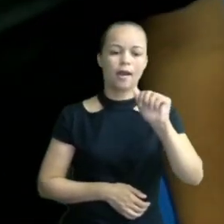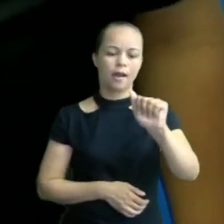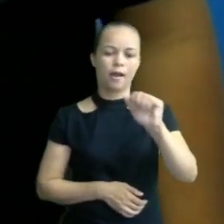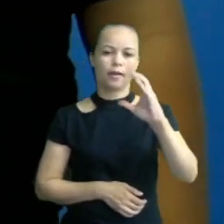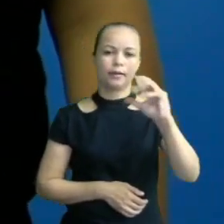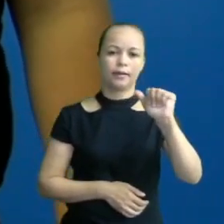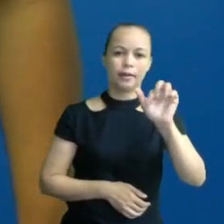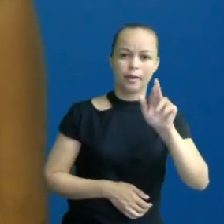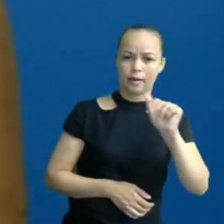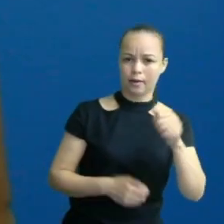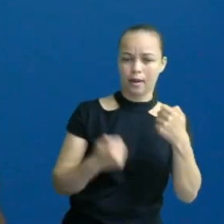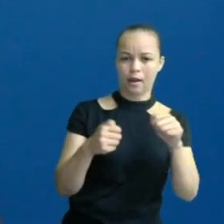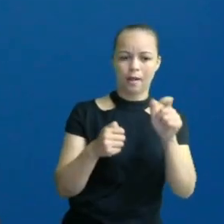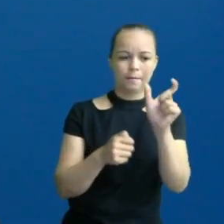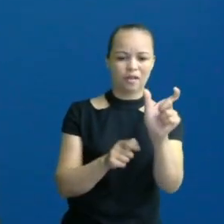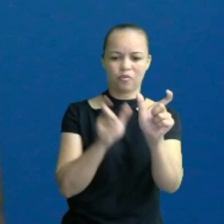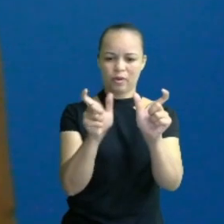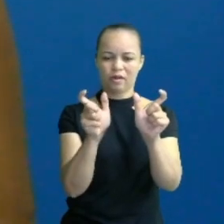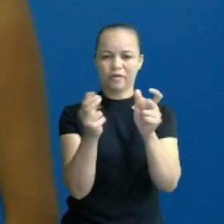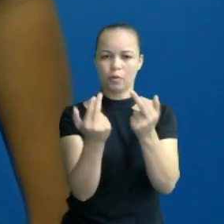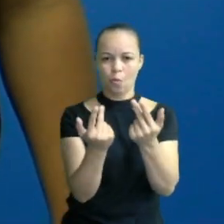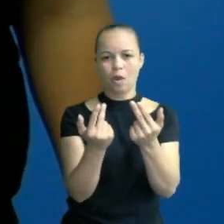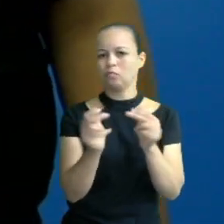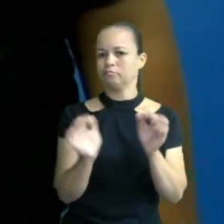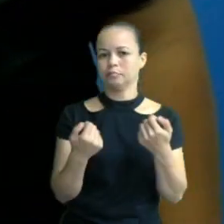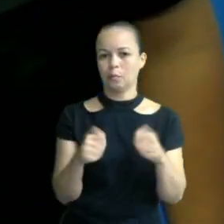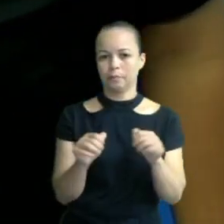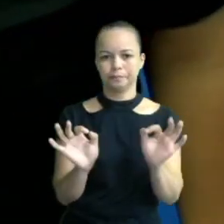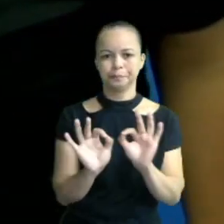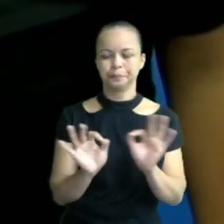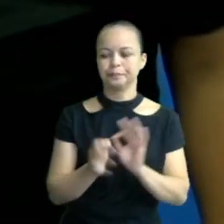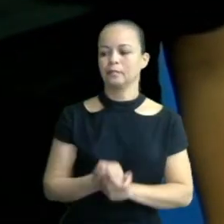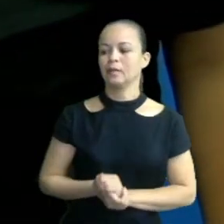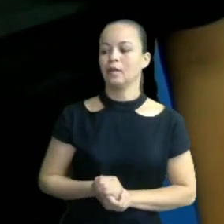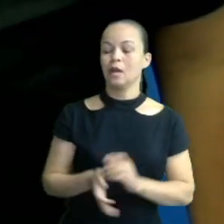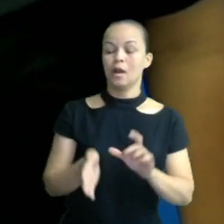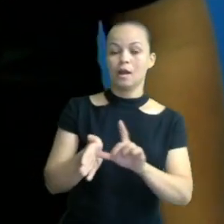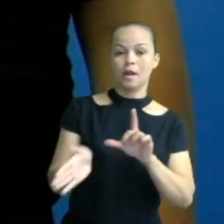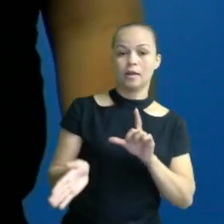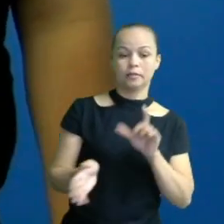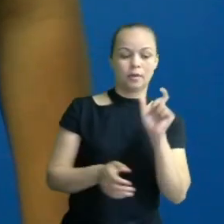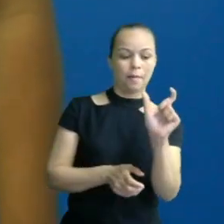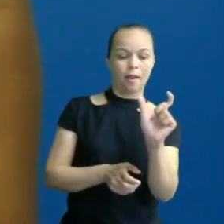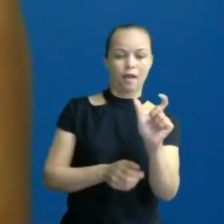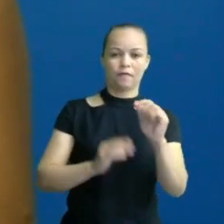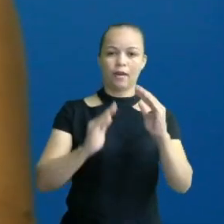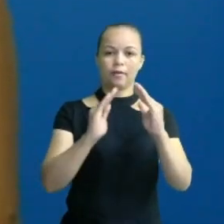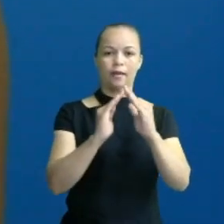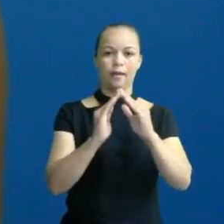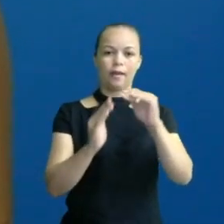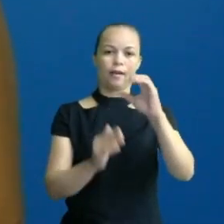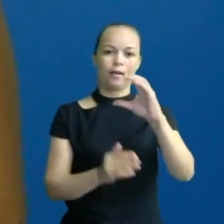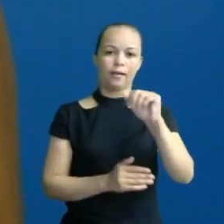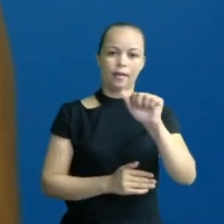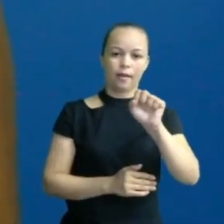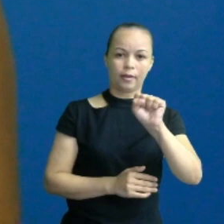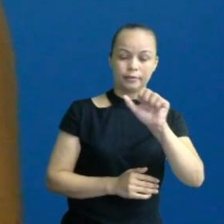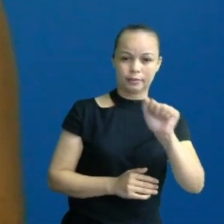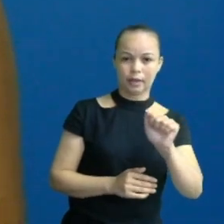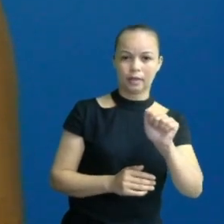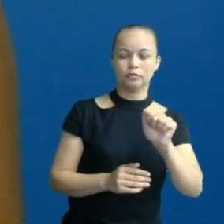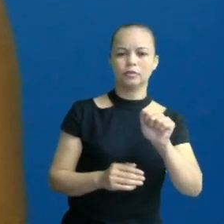Outra regrinha muito boa. Antes das palavras casa, no sentido de